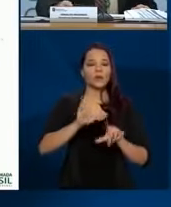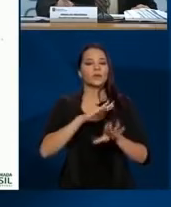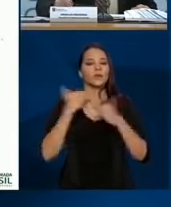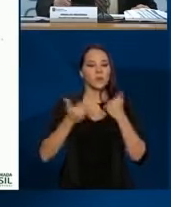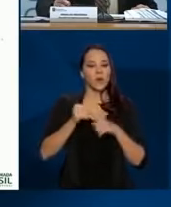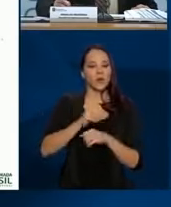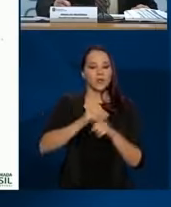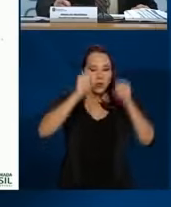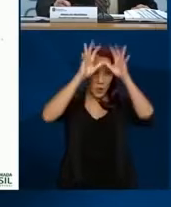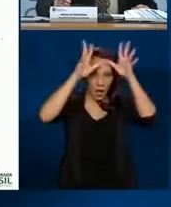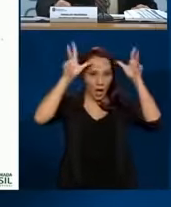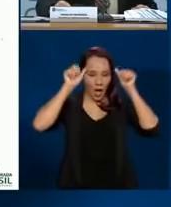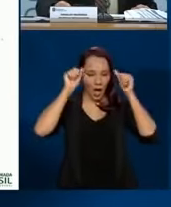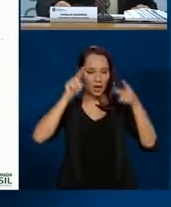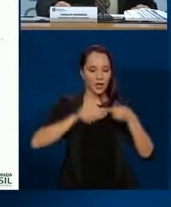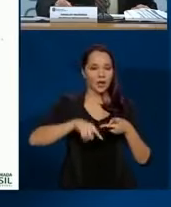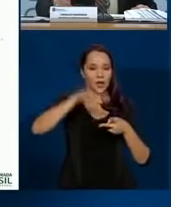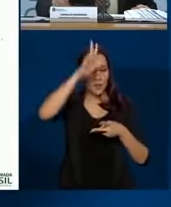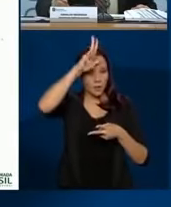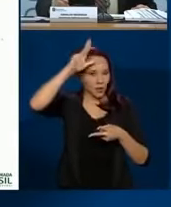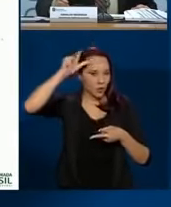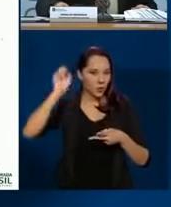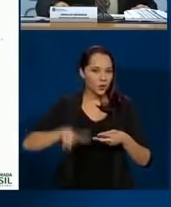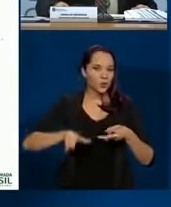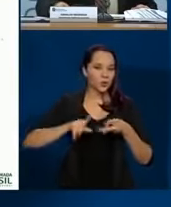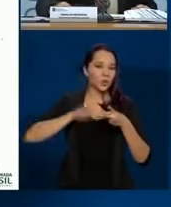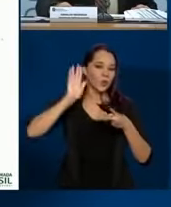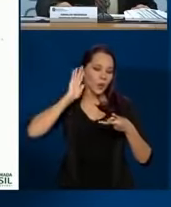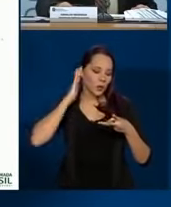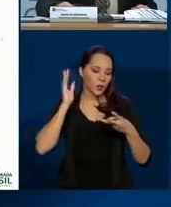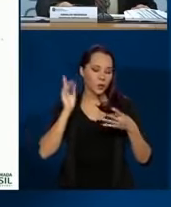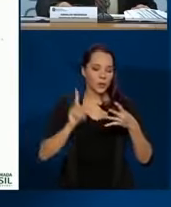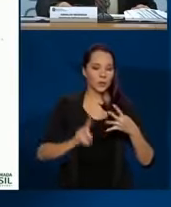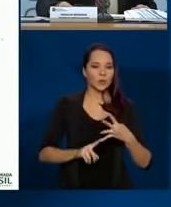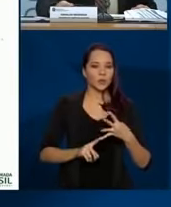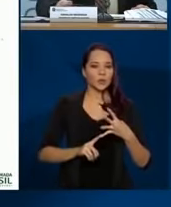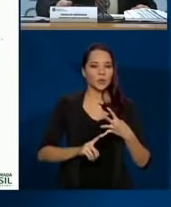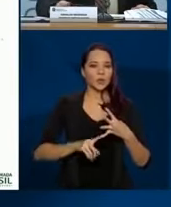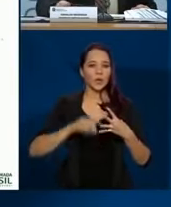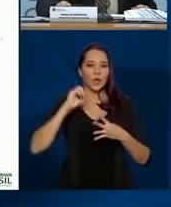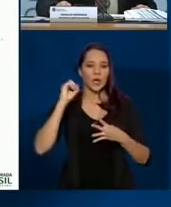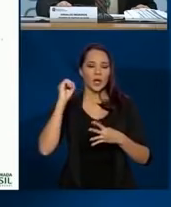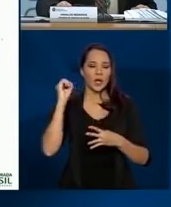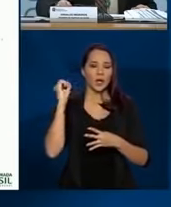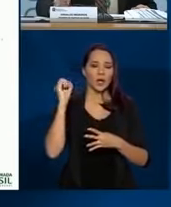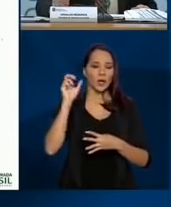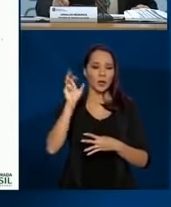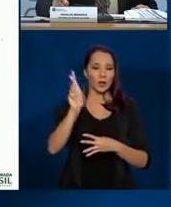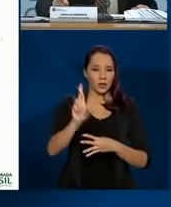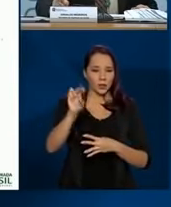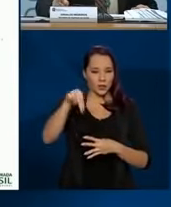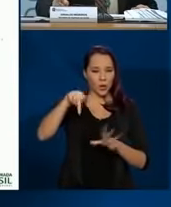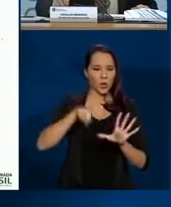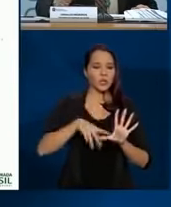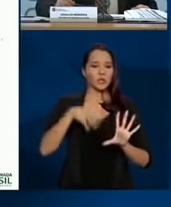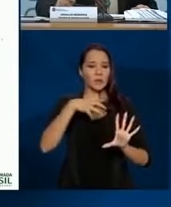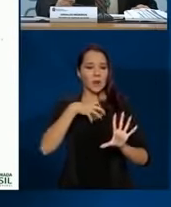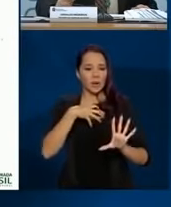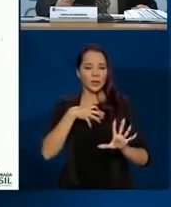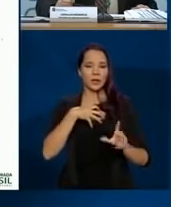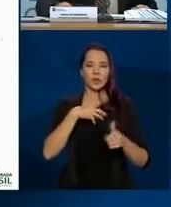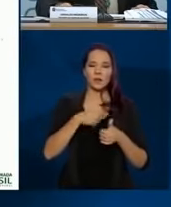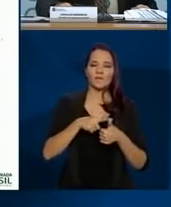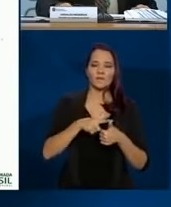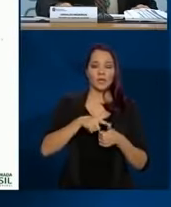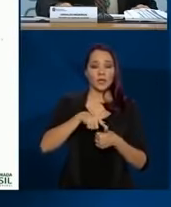no Acre, no Mato Grosso do Sul, no Rio Grande do Norte, na Bahia, em